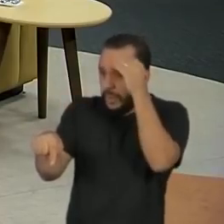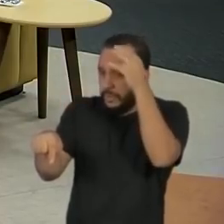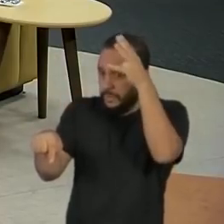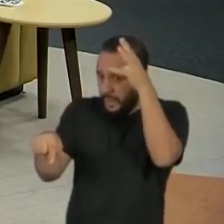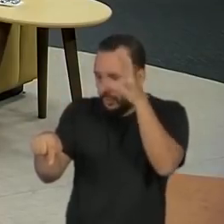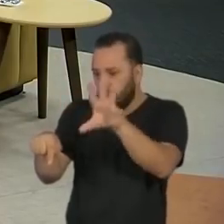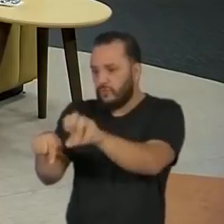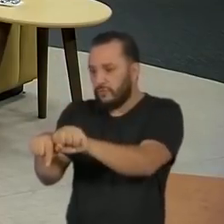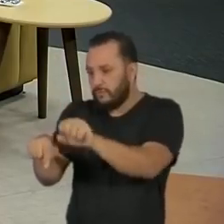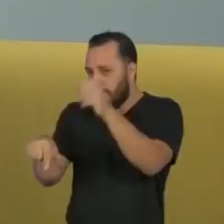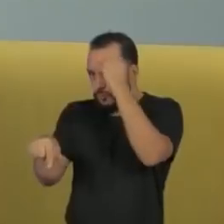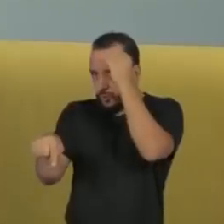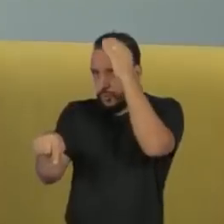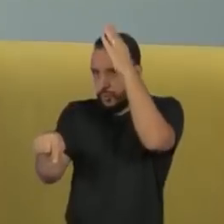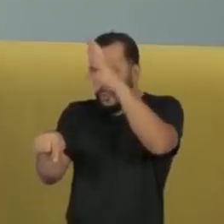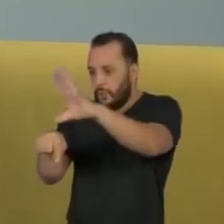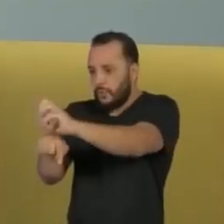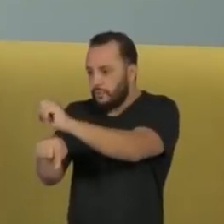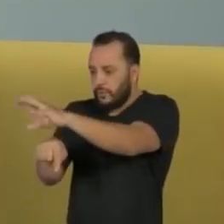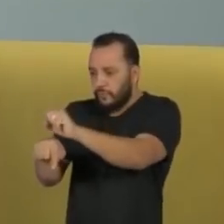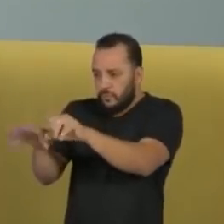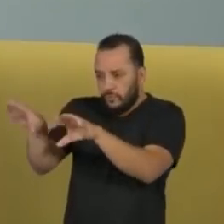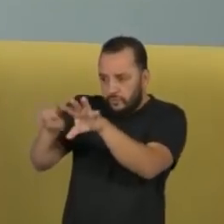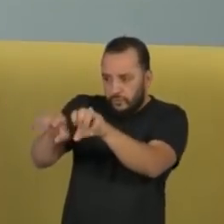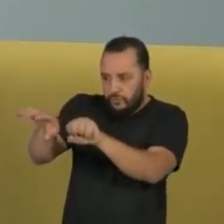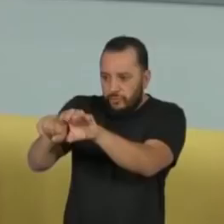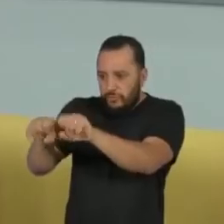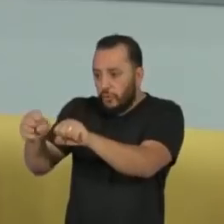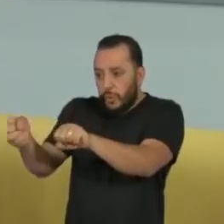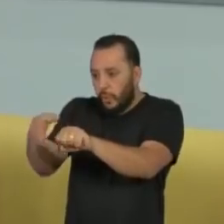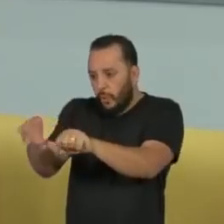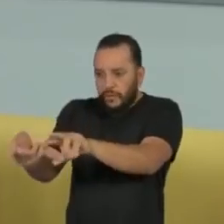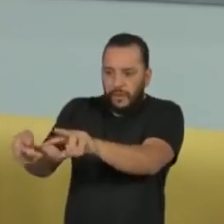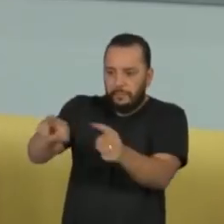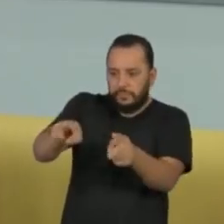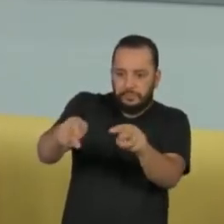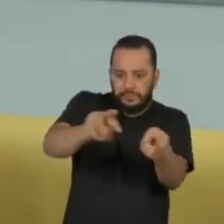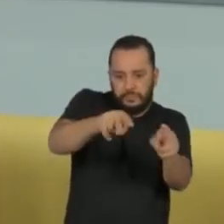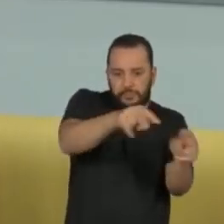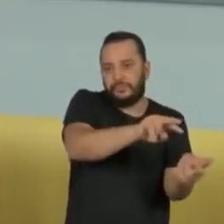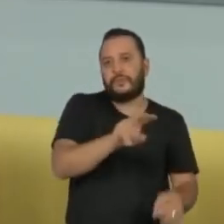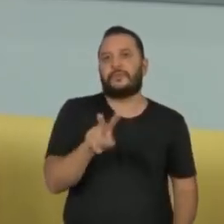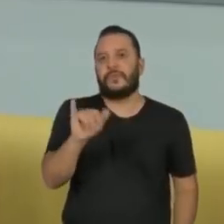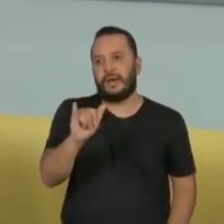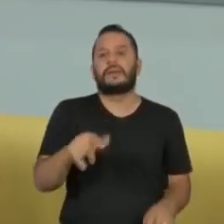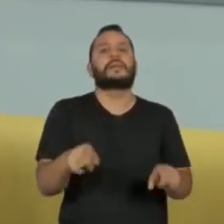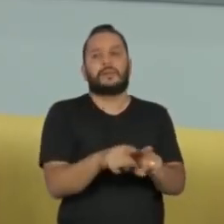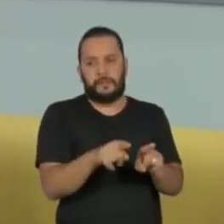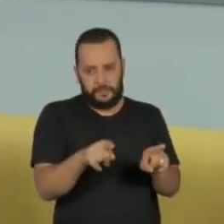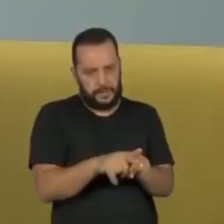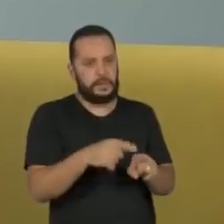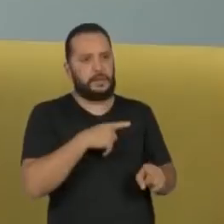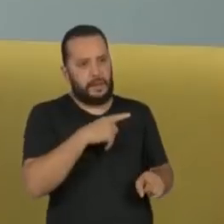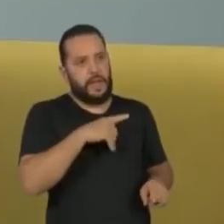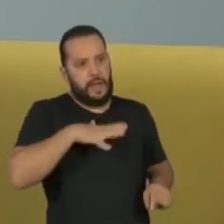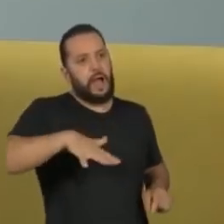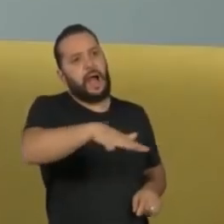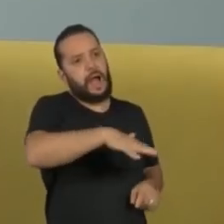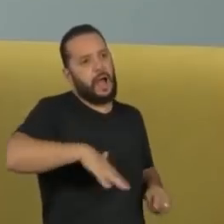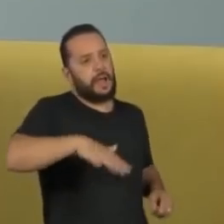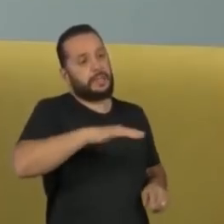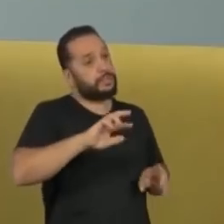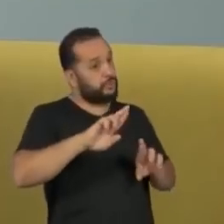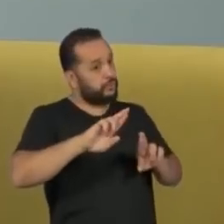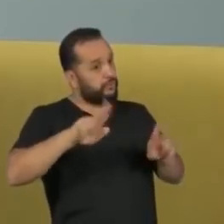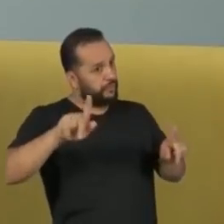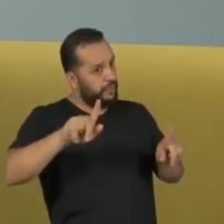conhecimentos, sempre de olho no que vai mudando aí no mundo, né? Essas transições mesmo em áreas diferentes. Nós falamos